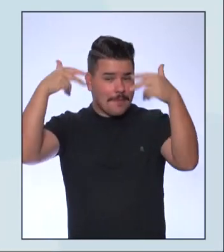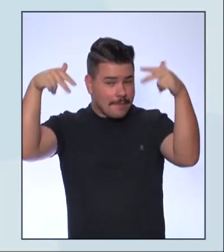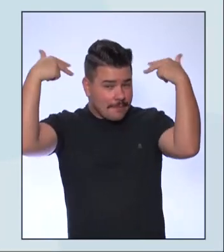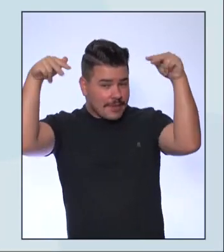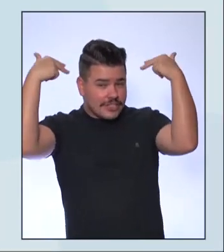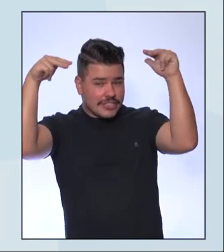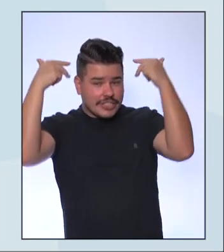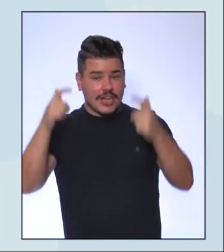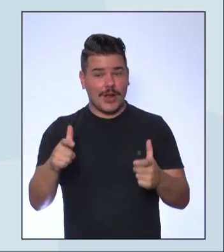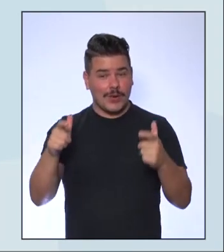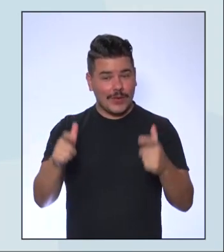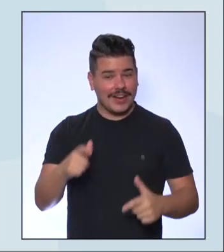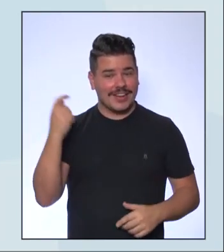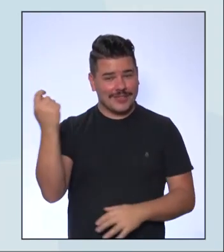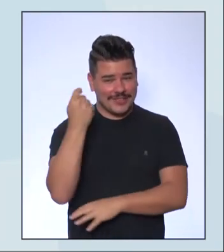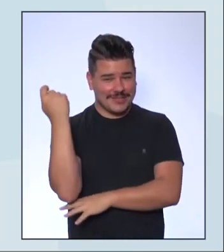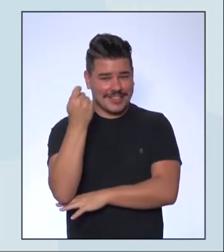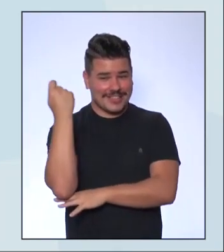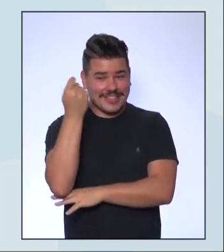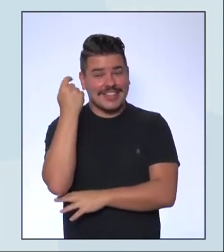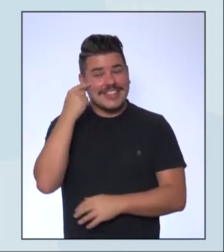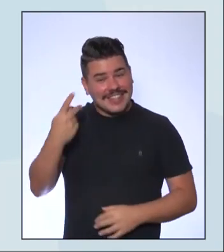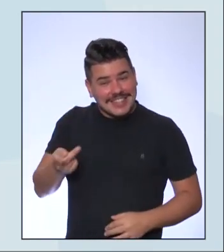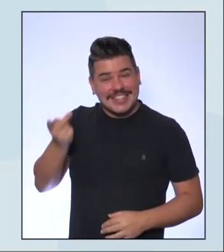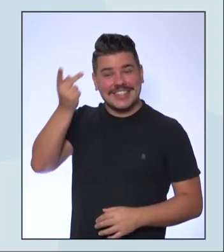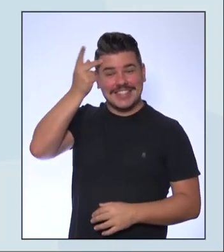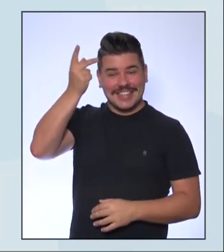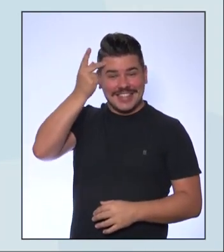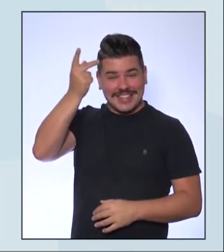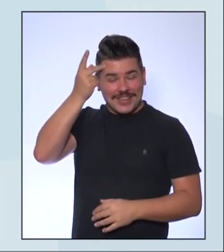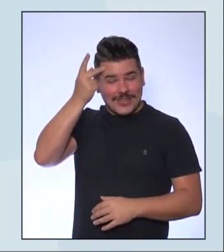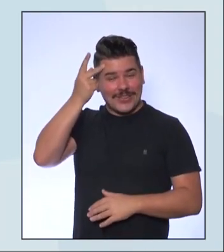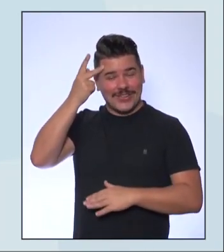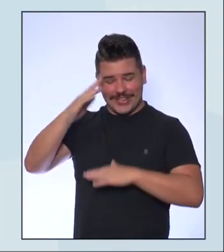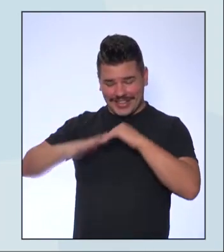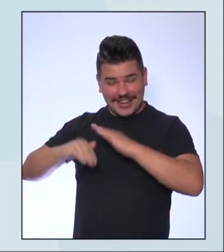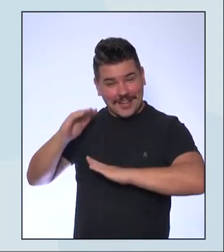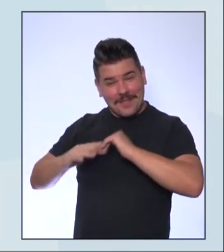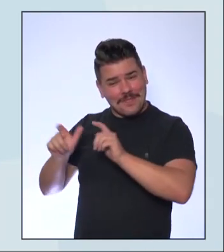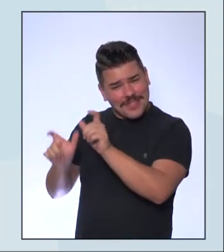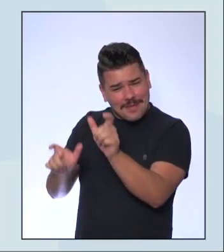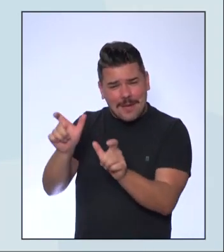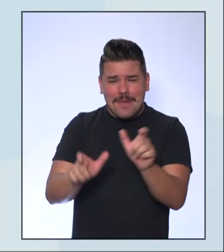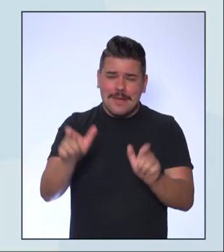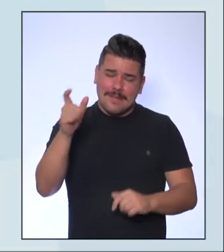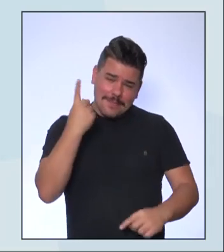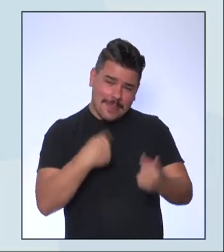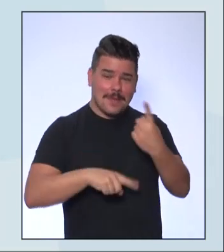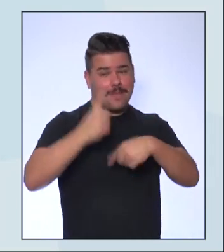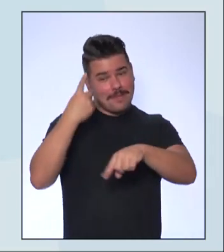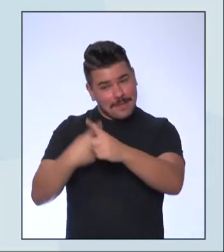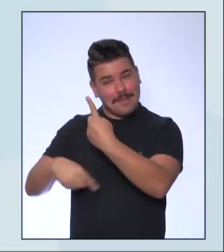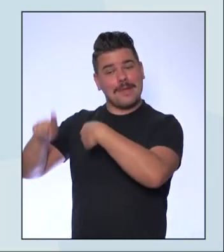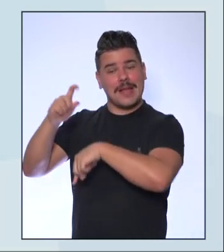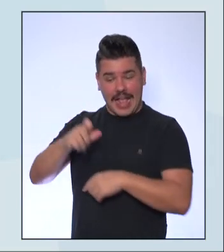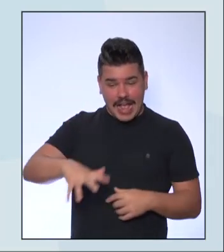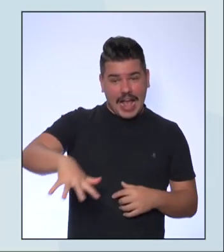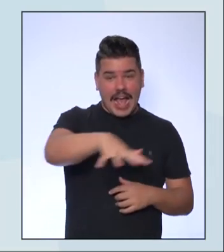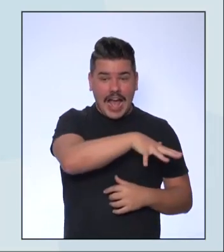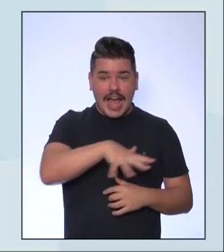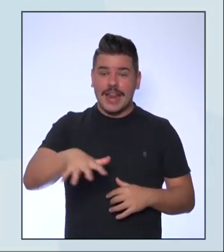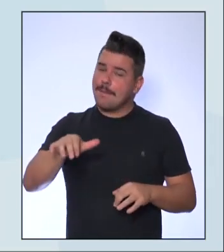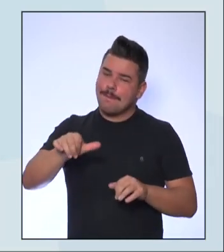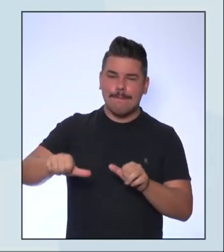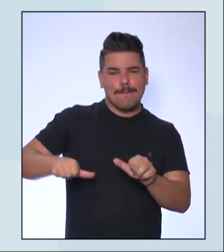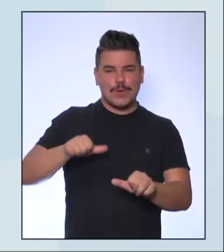bairro paulistano da cidade de São Paulo, Avenida Paulista, duas mudanças de território, duas mudanças